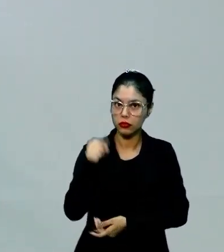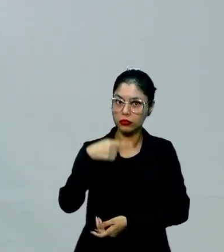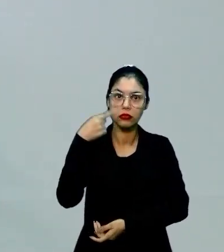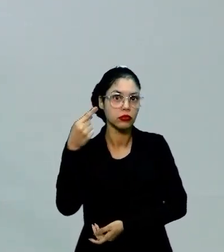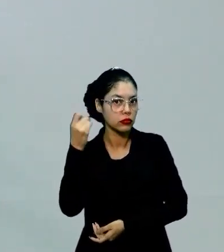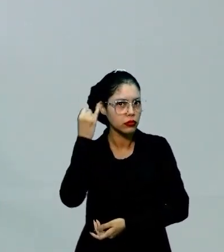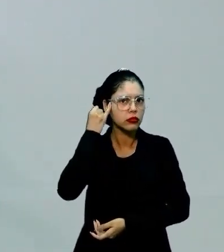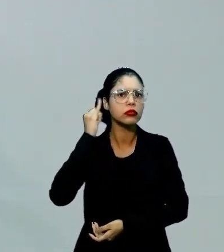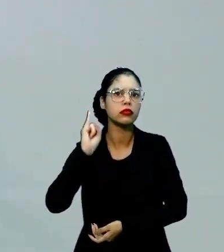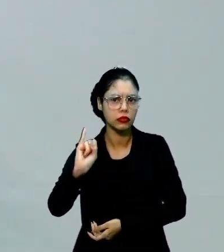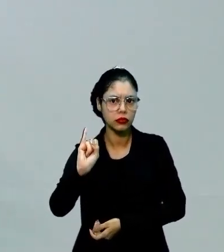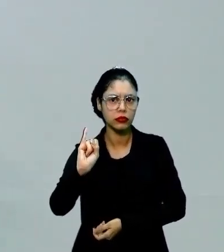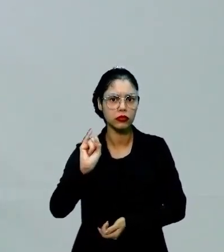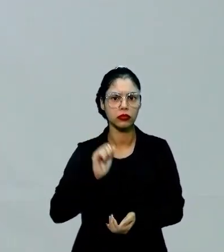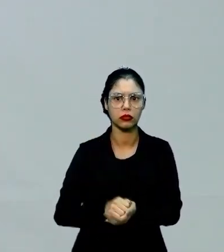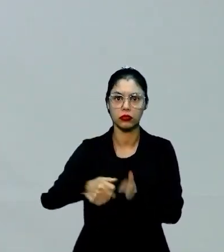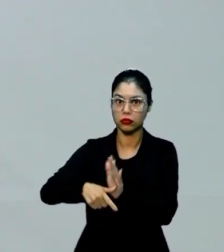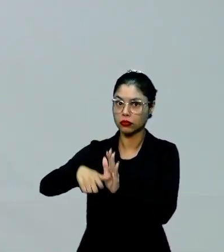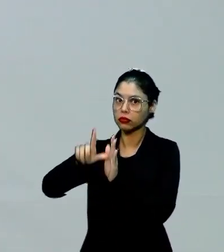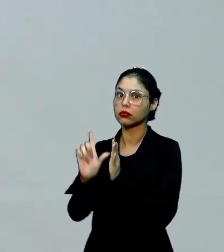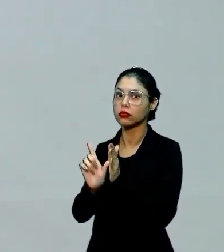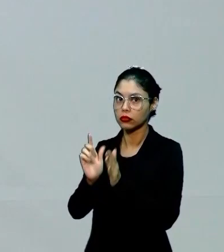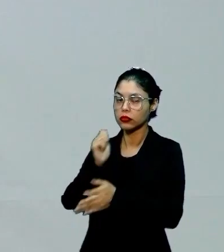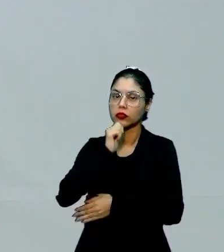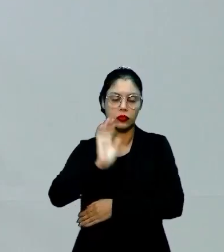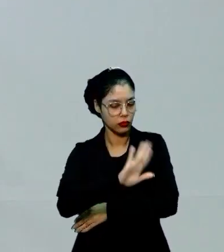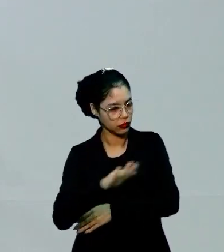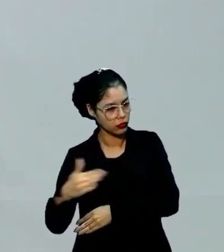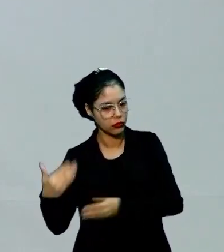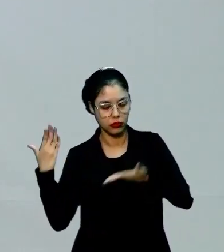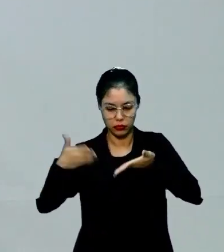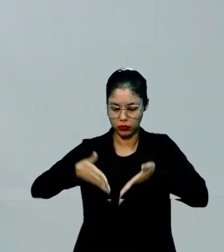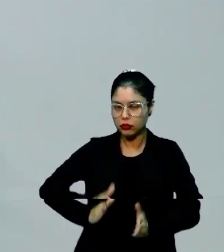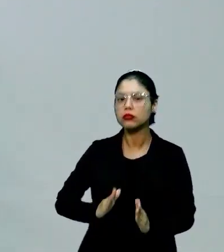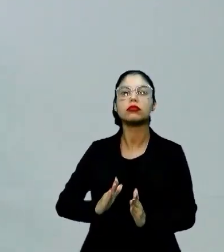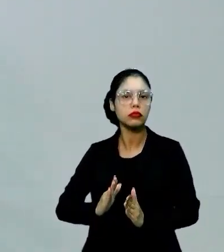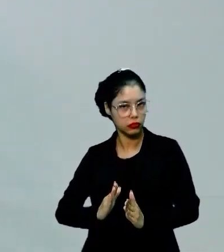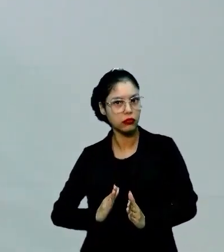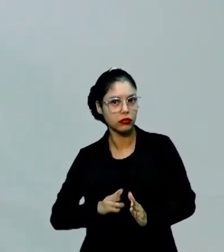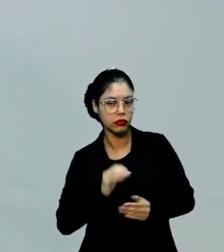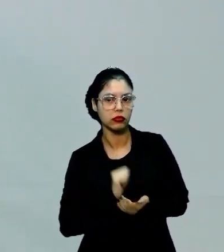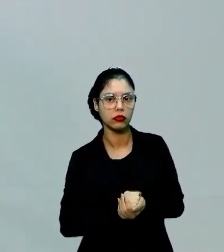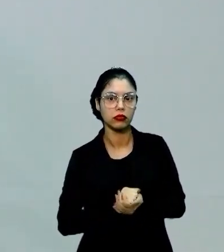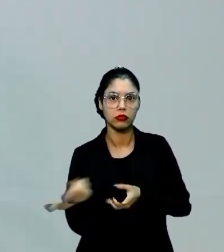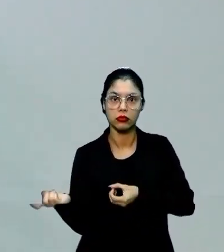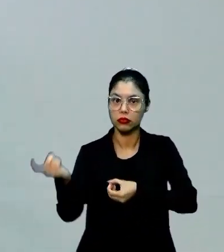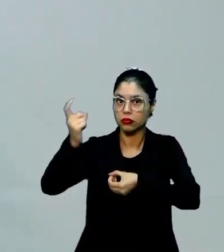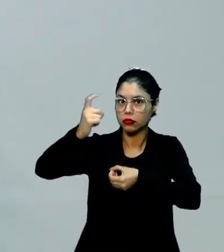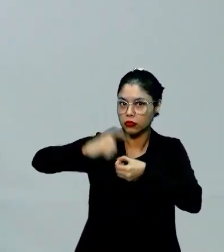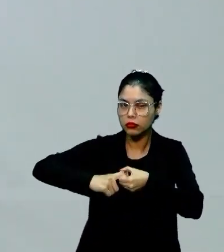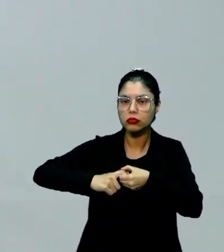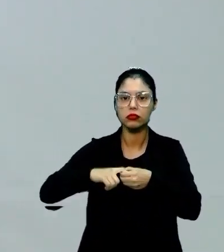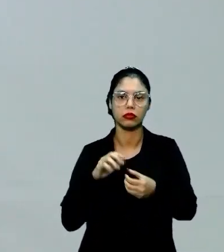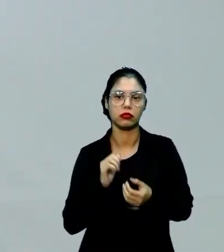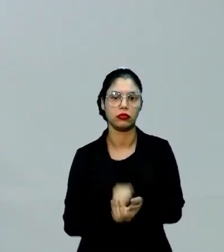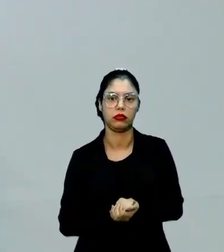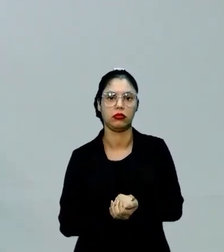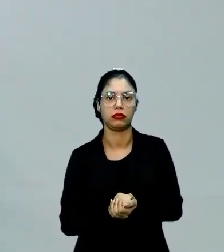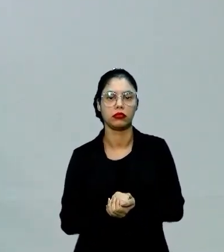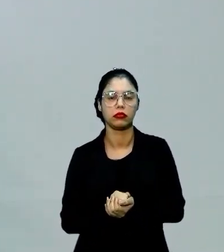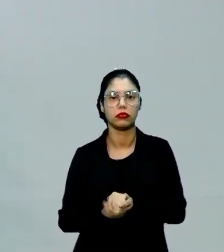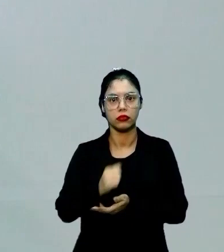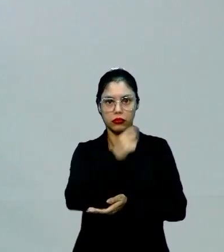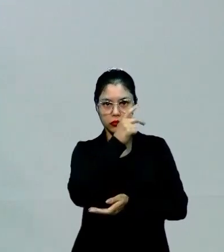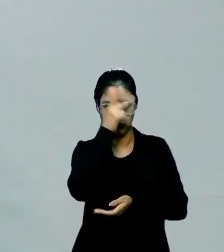ideia da anterioridade. Quando nós nascemos, e agora eu vou me reportar ao